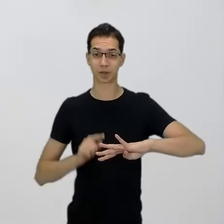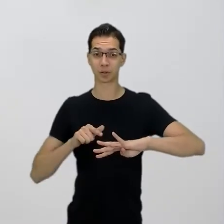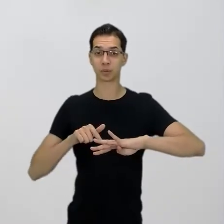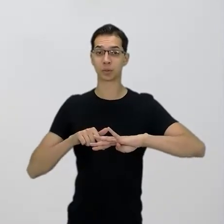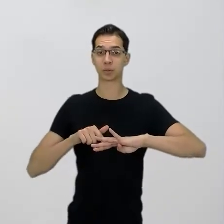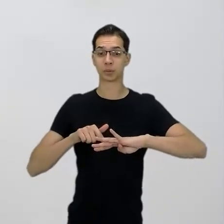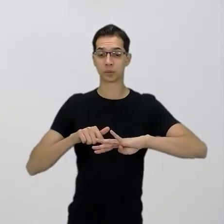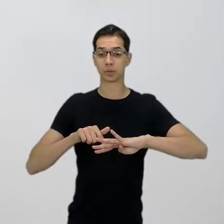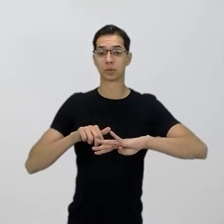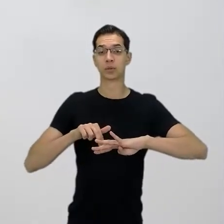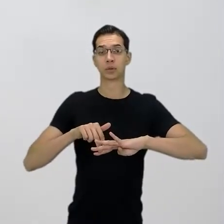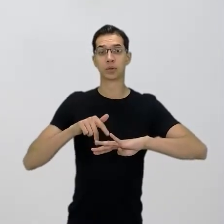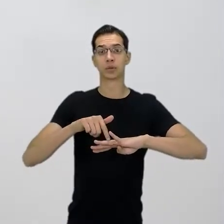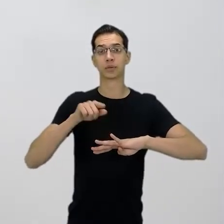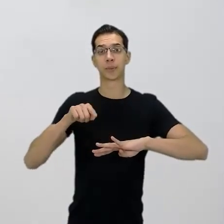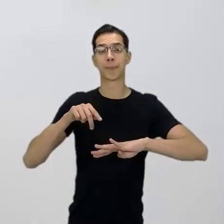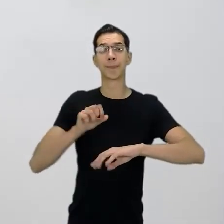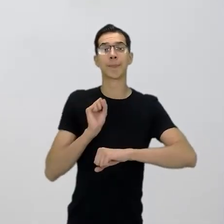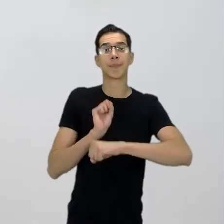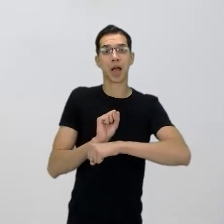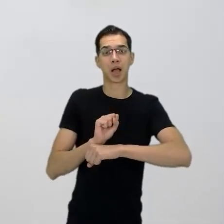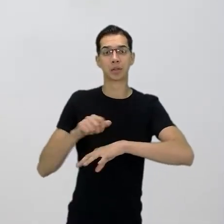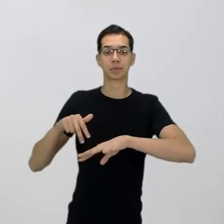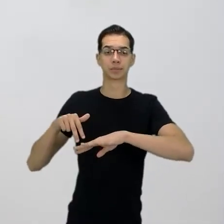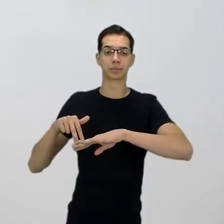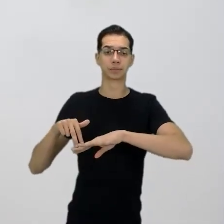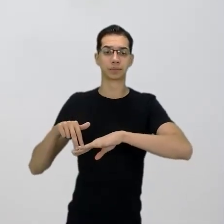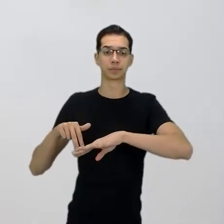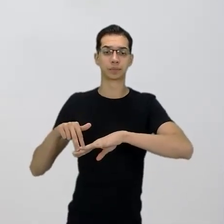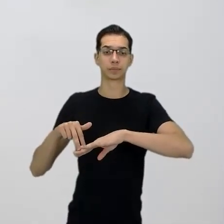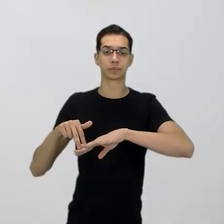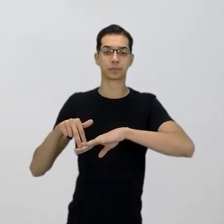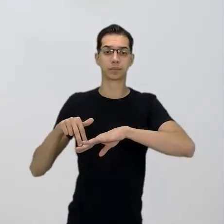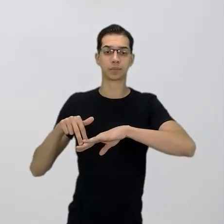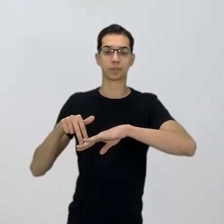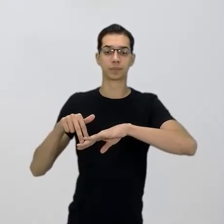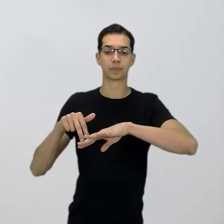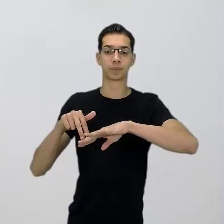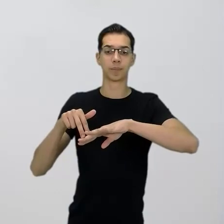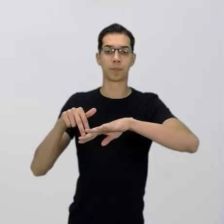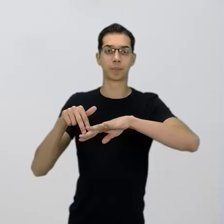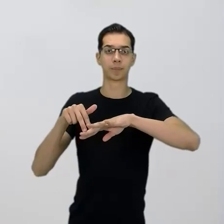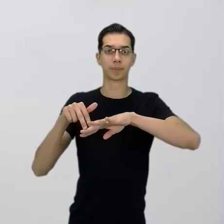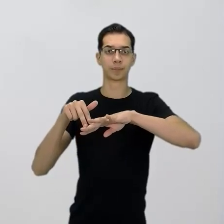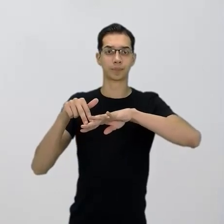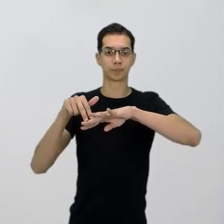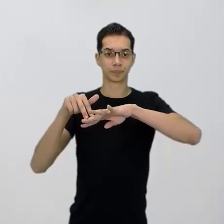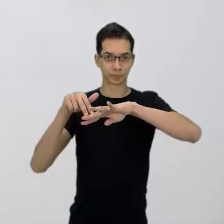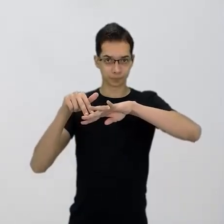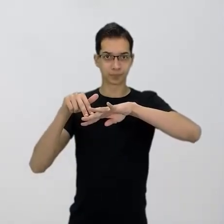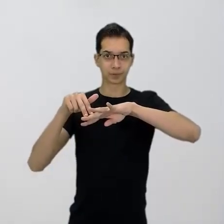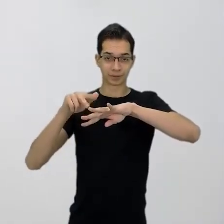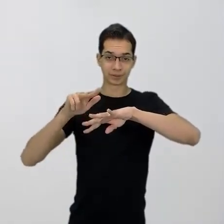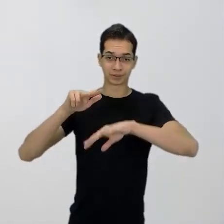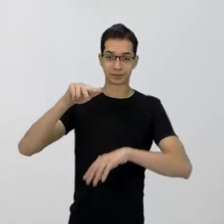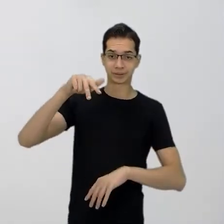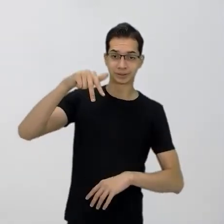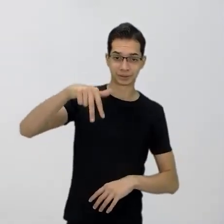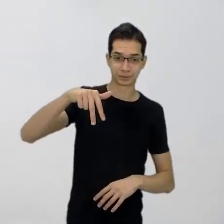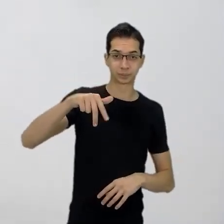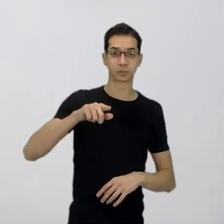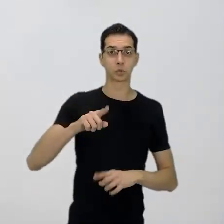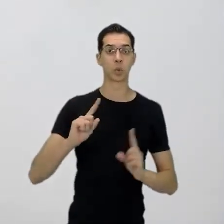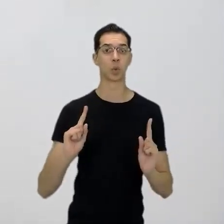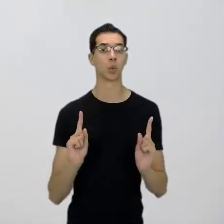fica parado, você está parado em relação à escada rolante. Eu estou vendo você ir. Aí quando você chegar lá em cima, você pode começar a andar no